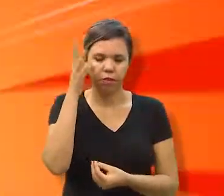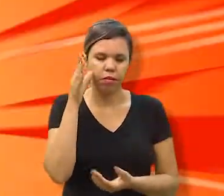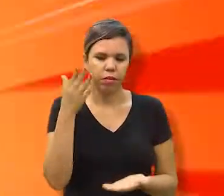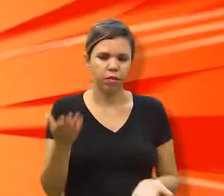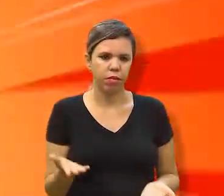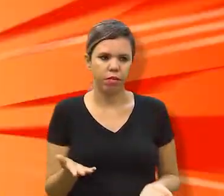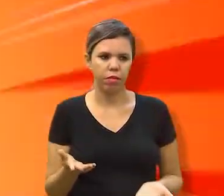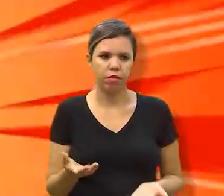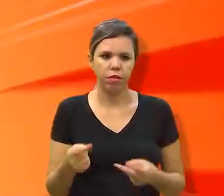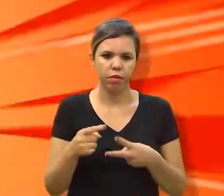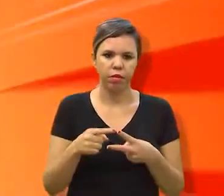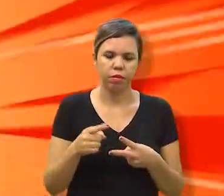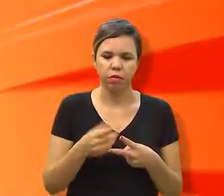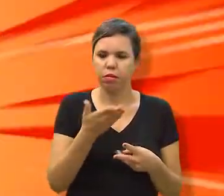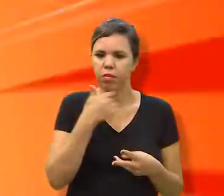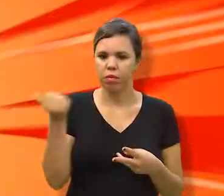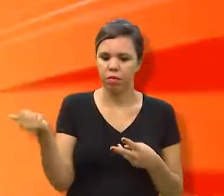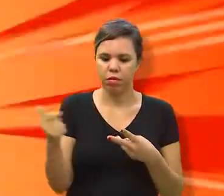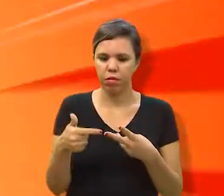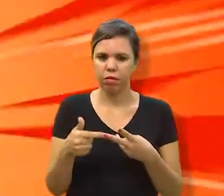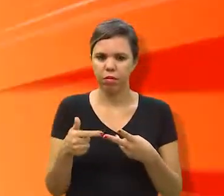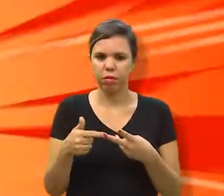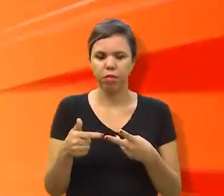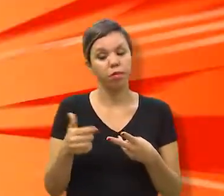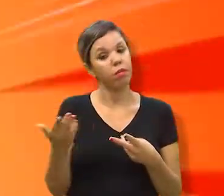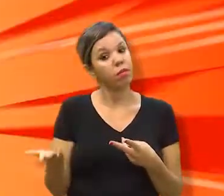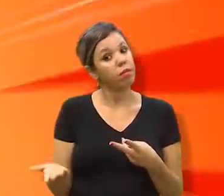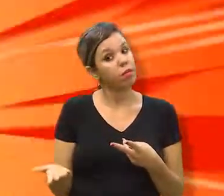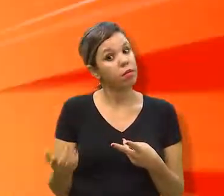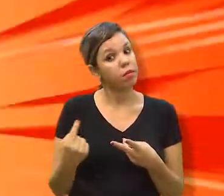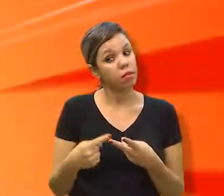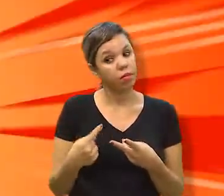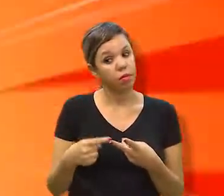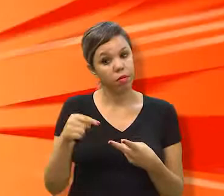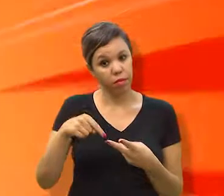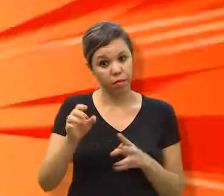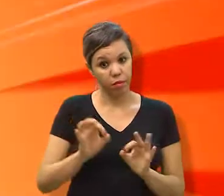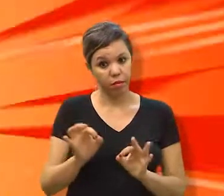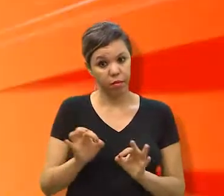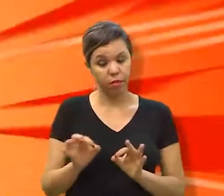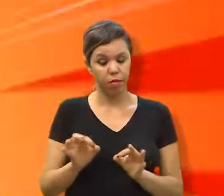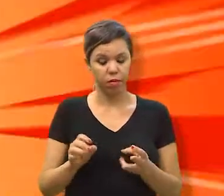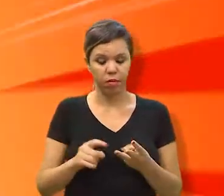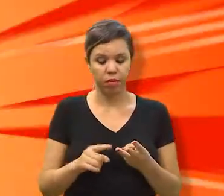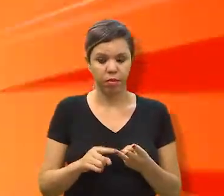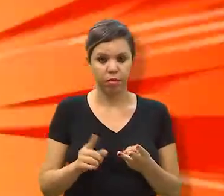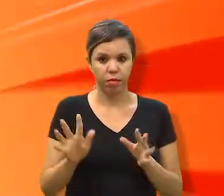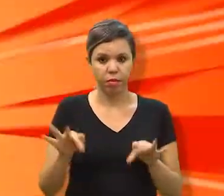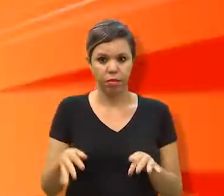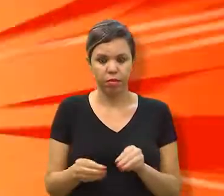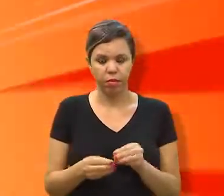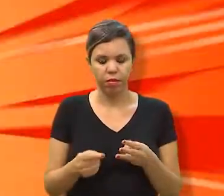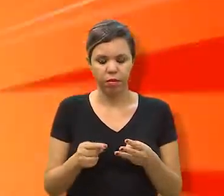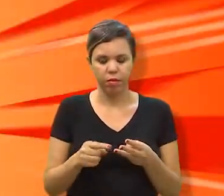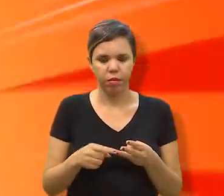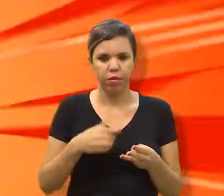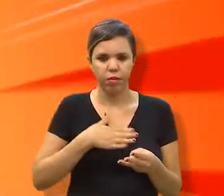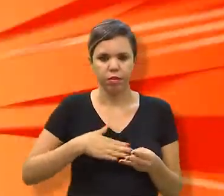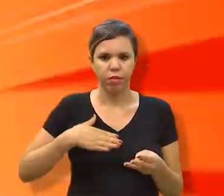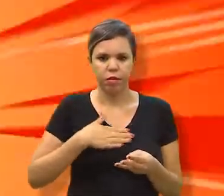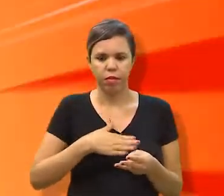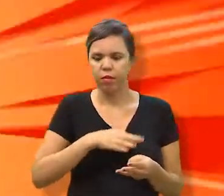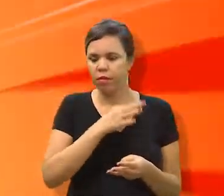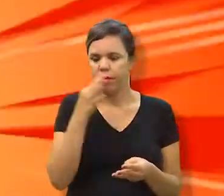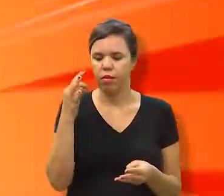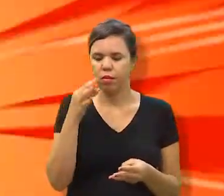fala, poxa, Digo, o volume 1 é muito melhor que o volume 2, mas eu falo, pois é, mas porque o volume 2 ele prepara o caminho pro volume 3, que hoje é o meu favorito.